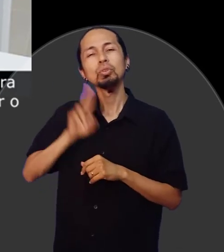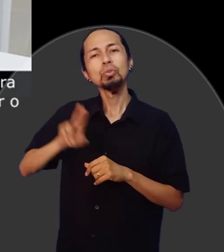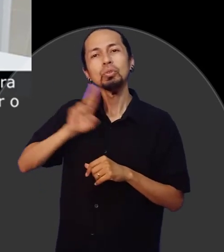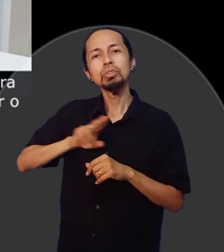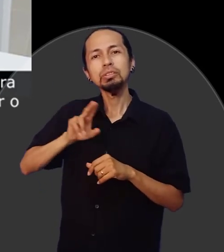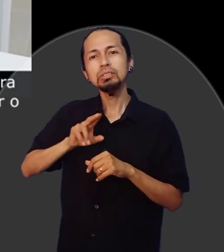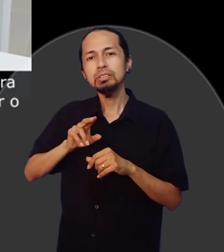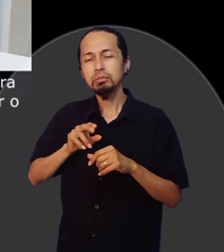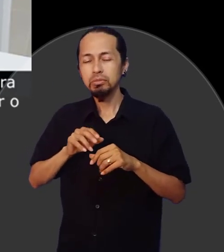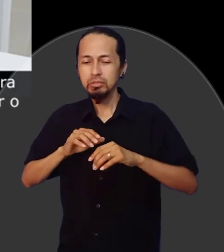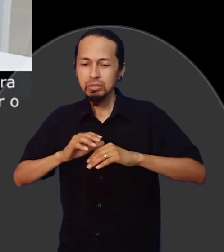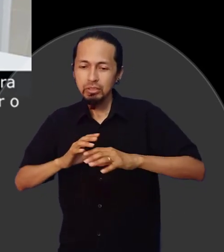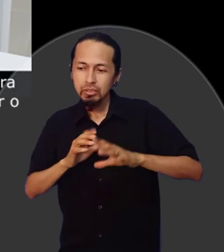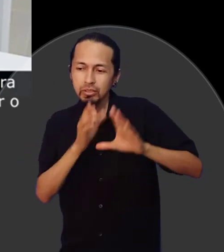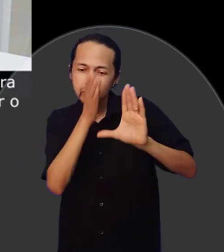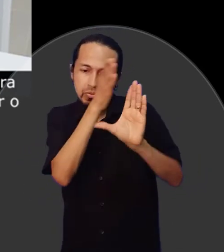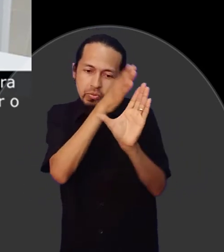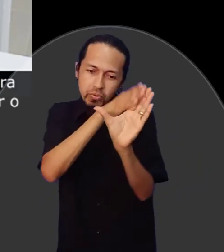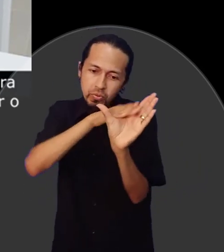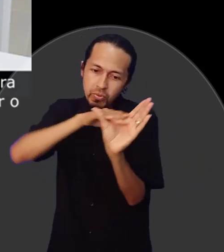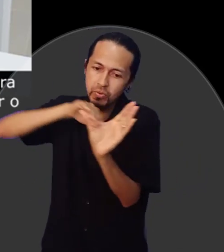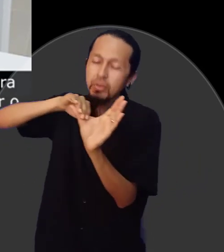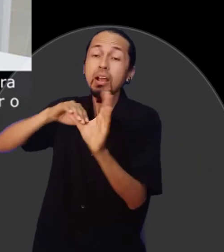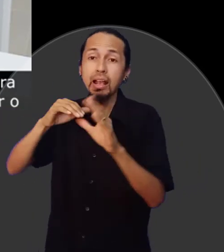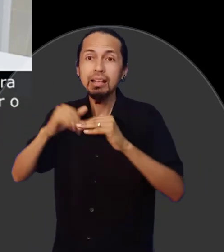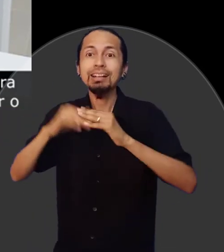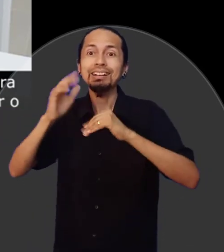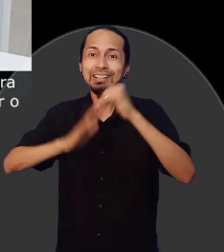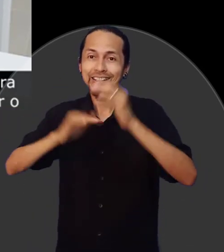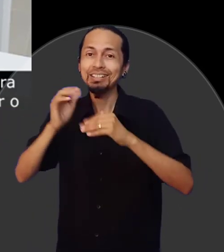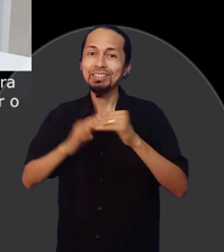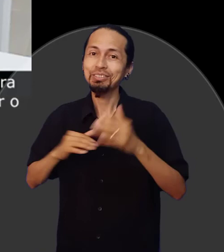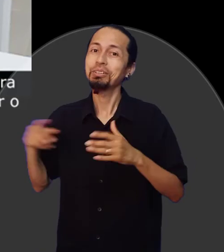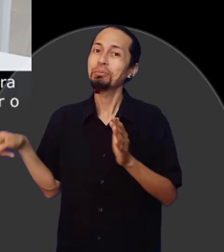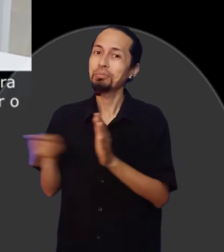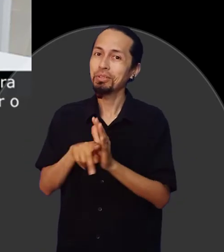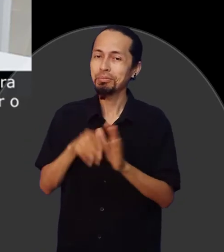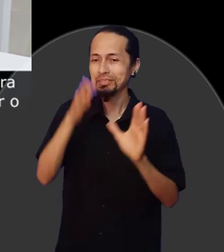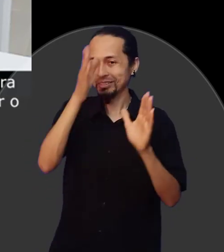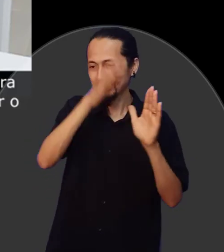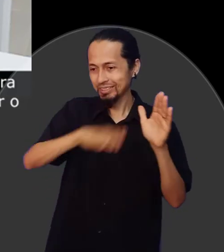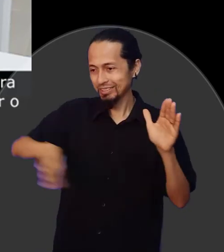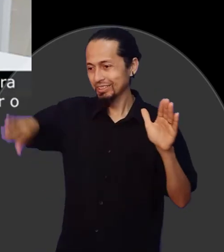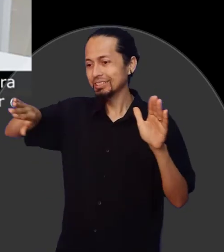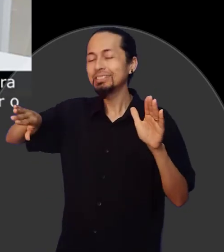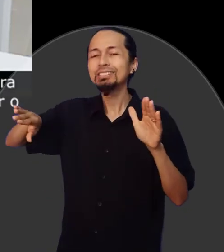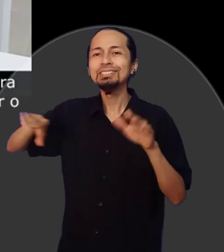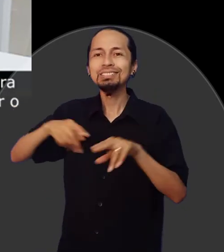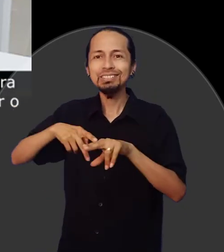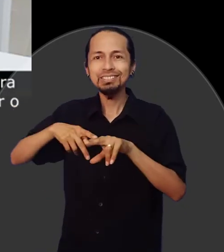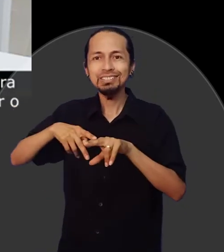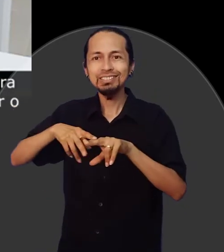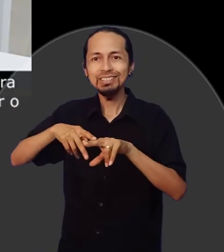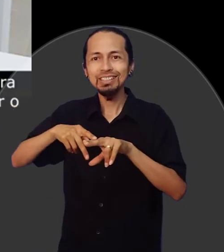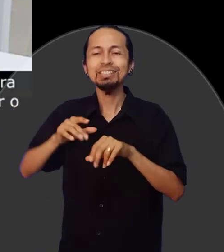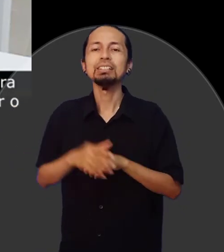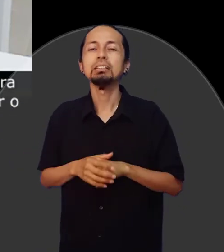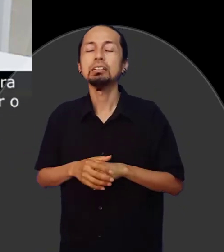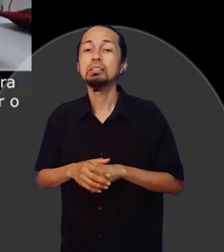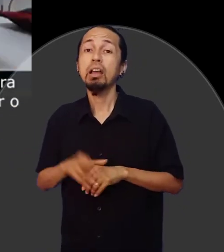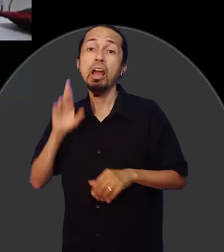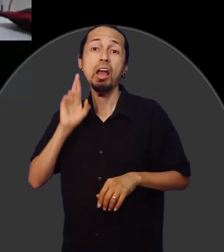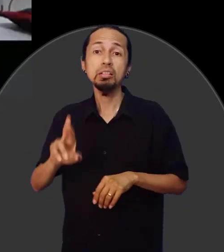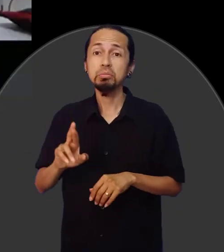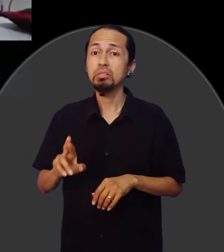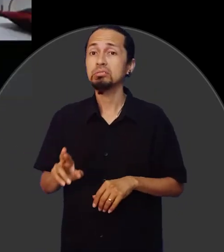elaborar uma planta para a construção de uma rampa de skate, e assim fazer o experimento. A resposta é o seguinte: os dois skatistas